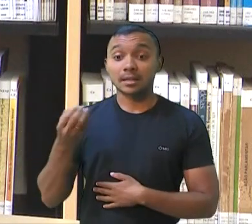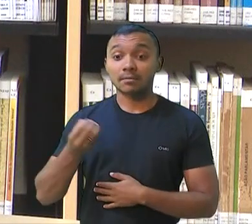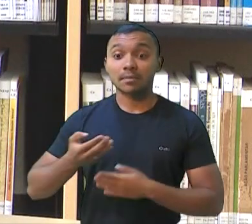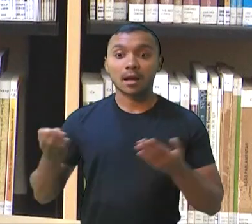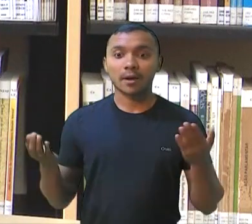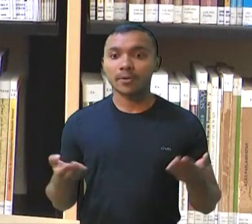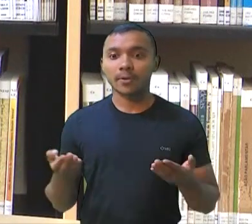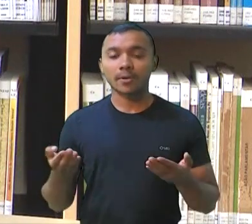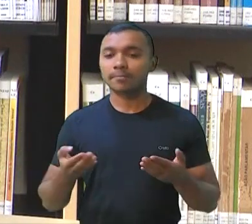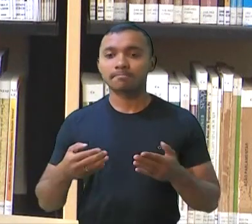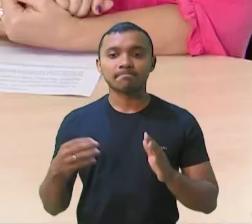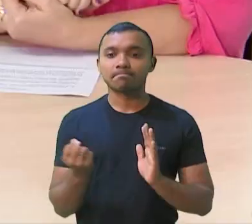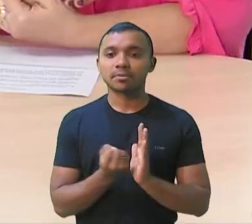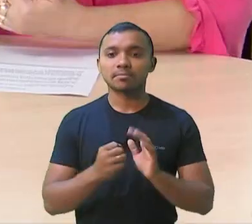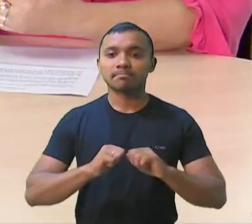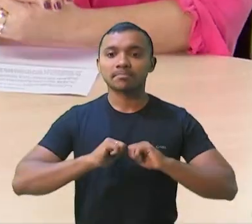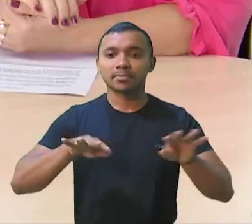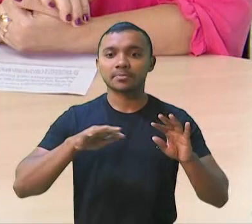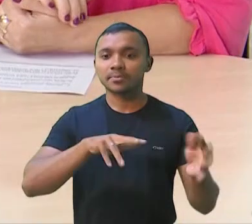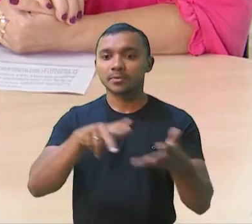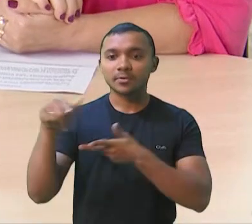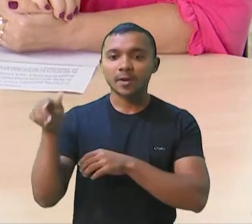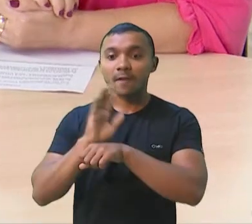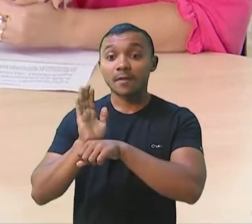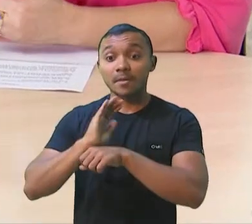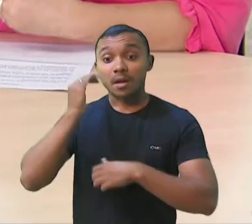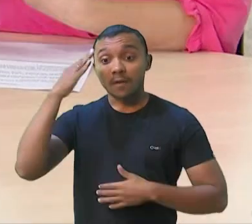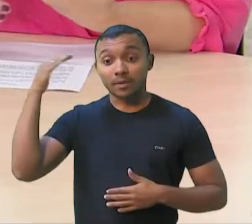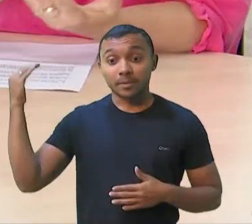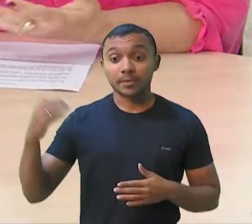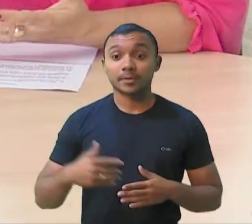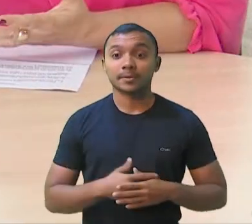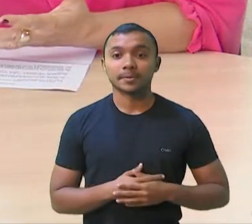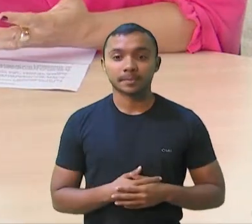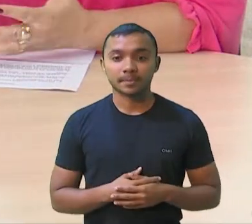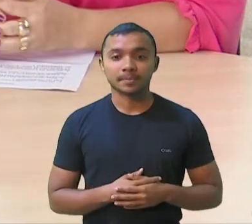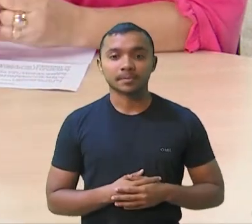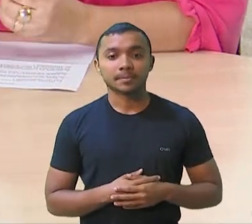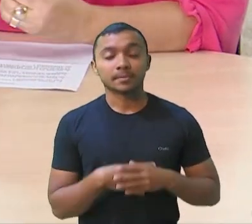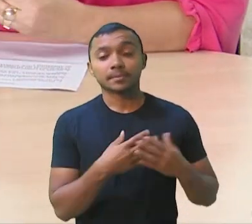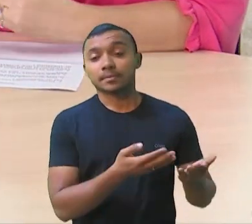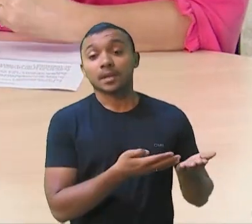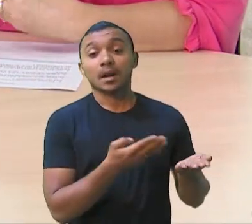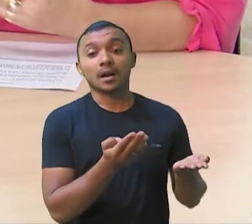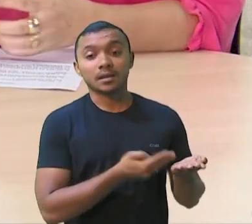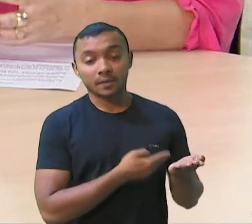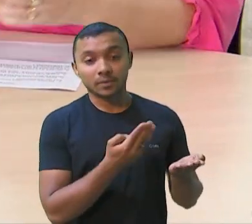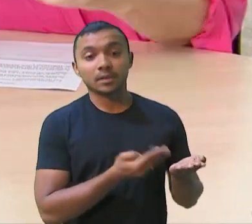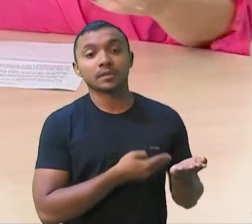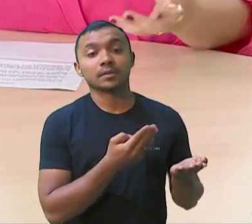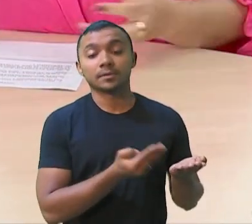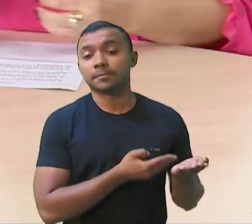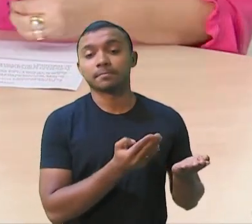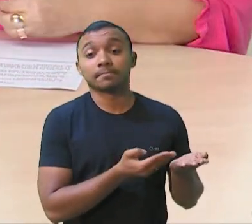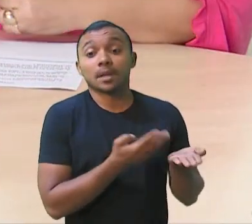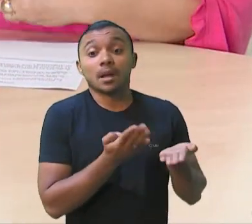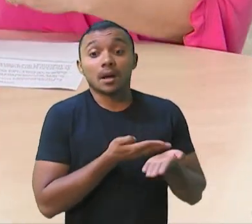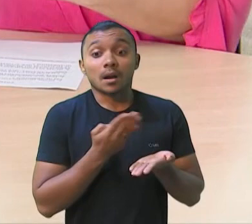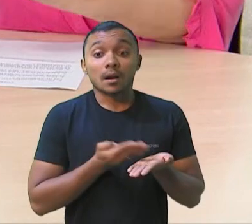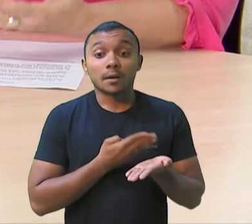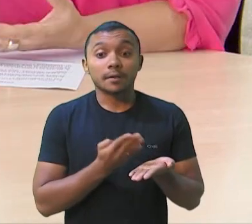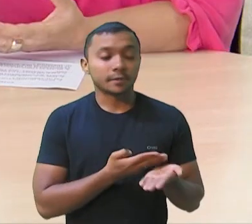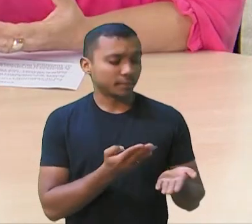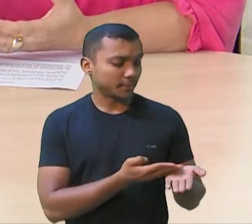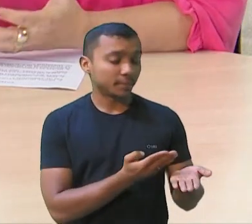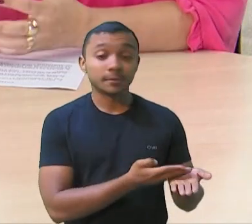no cinema mundial, né? Eduardo, então, o que é que o livro traz, né? Além, o que é que está aí, o que é que você